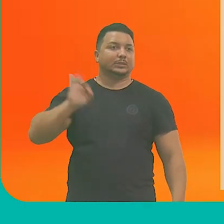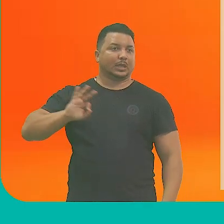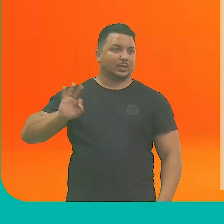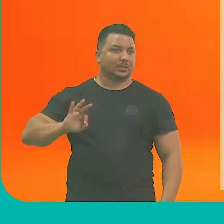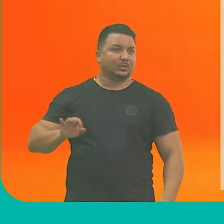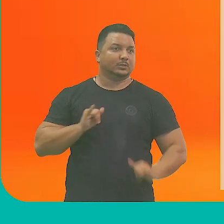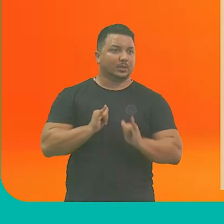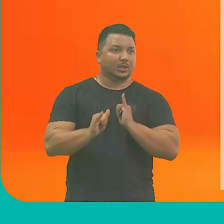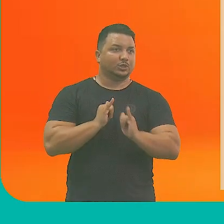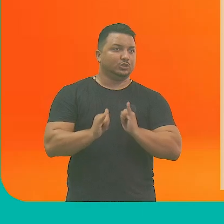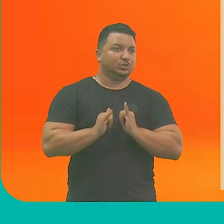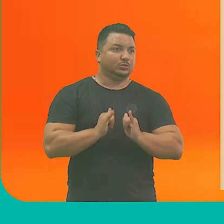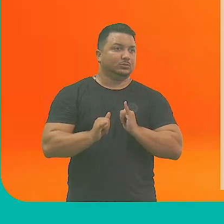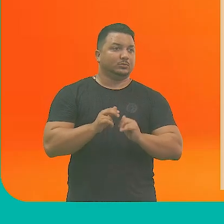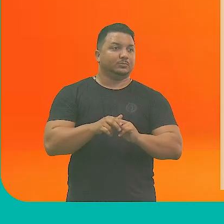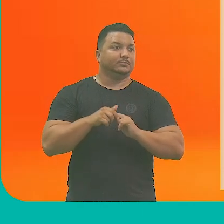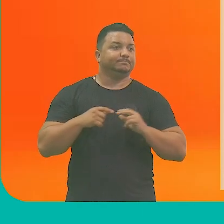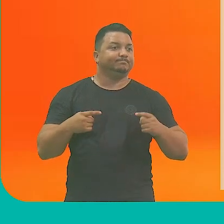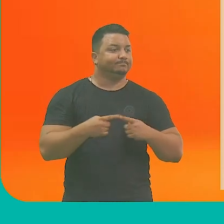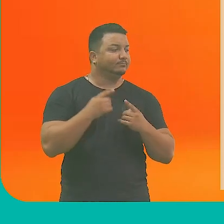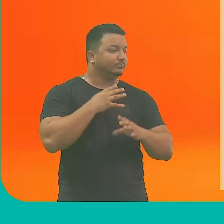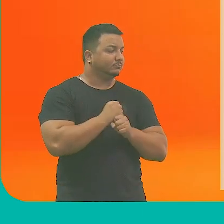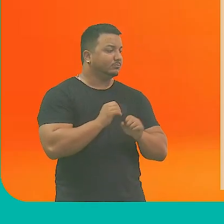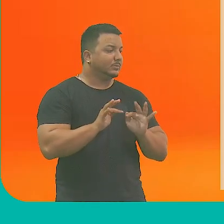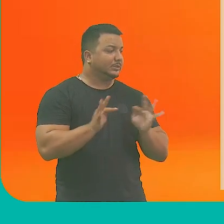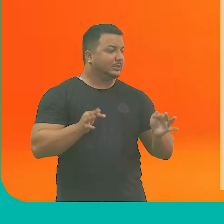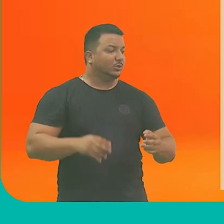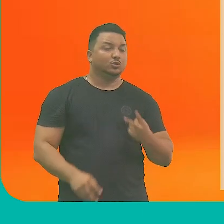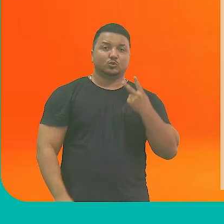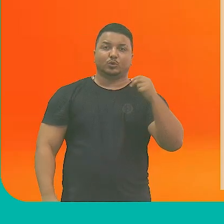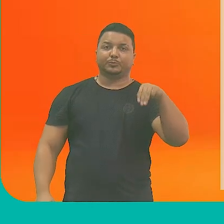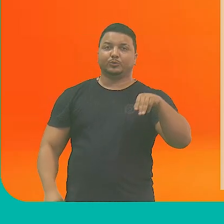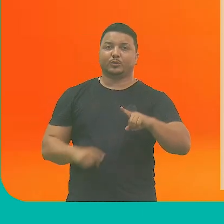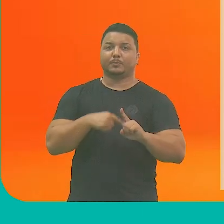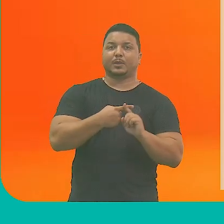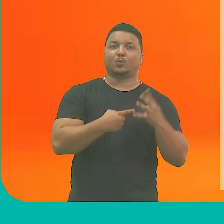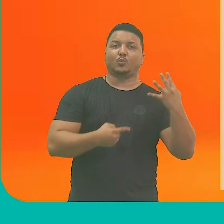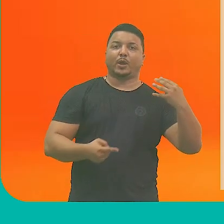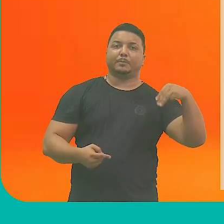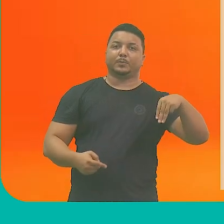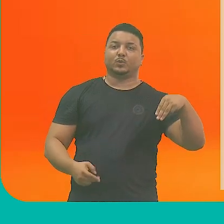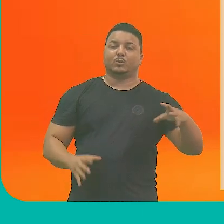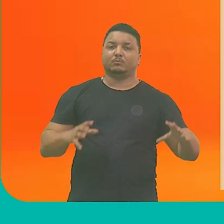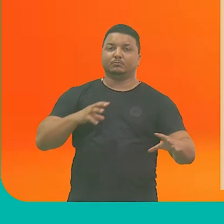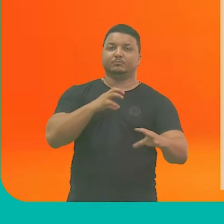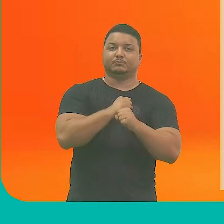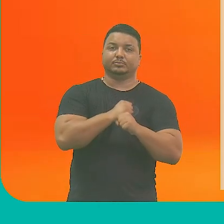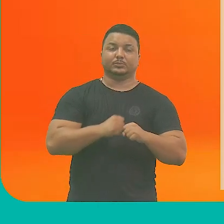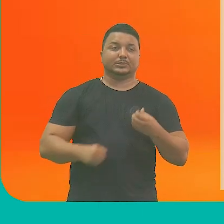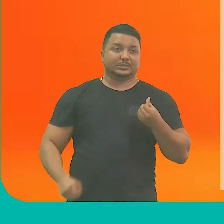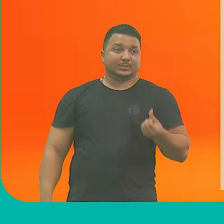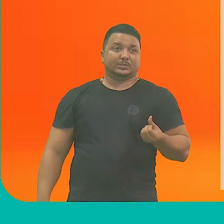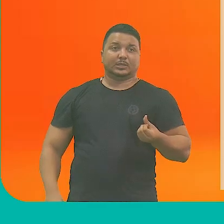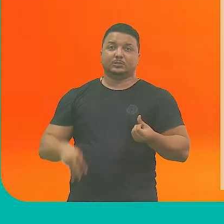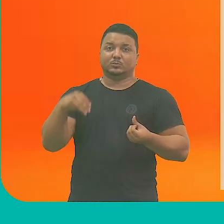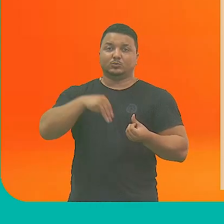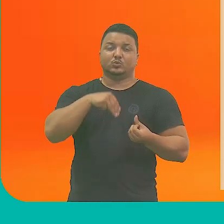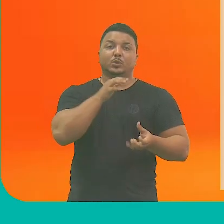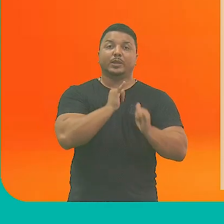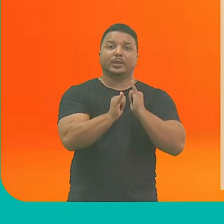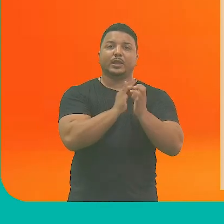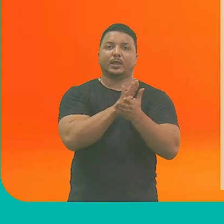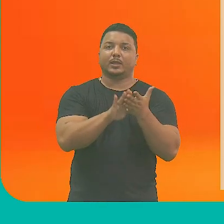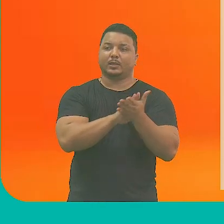celular. Então, para tu fazer isso aí, ó, são 2 minutos no primeiro intervalo, com mais 4 minutos